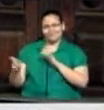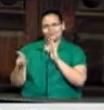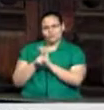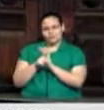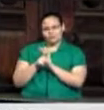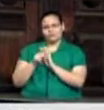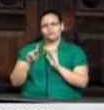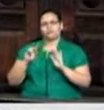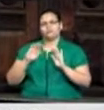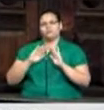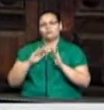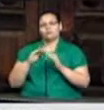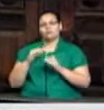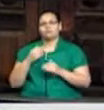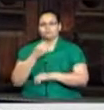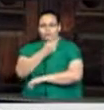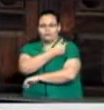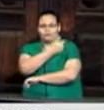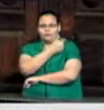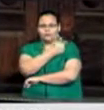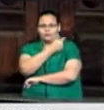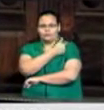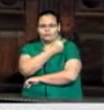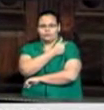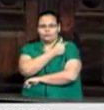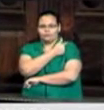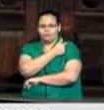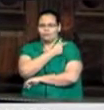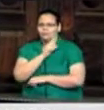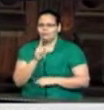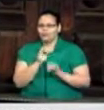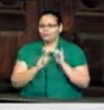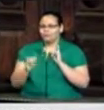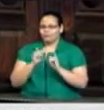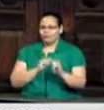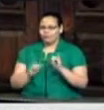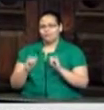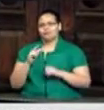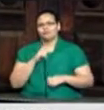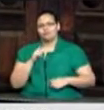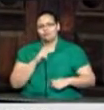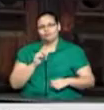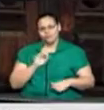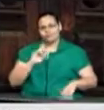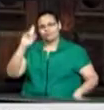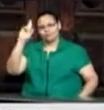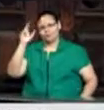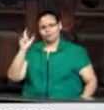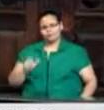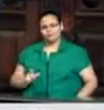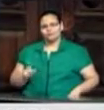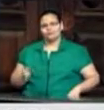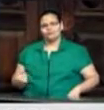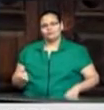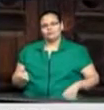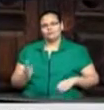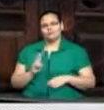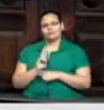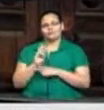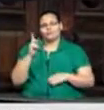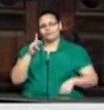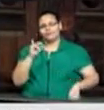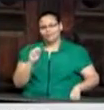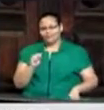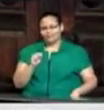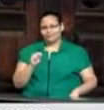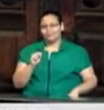ensino médio. Pois bem, não se tem notícia de que tenha havido representatividade efetiva dos